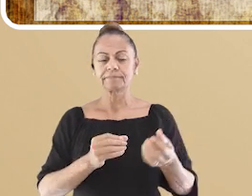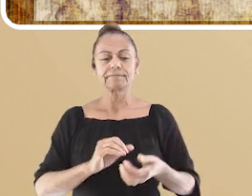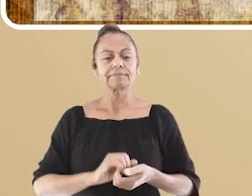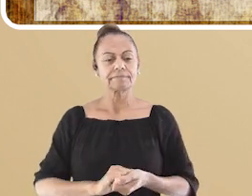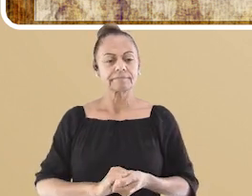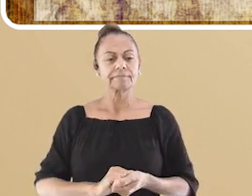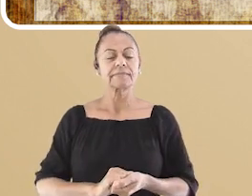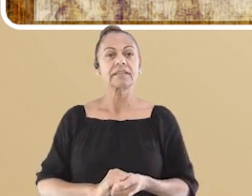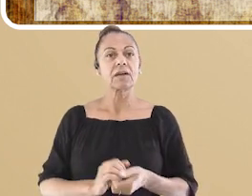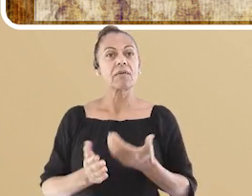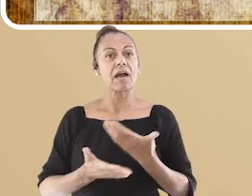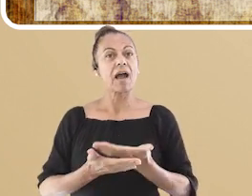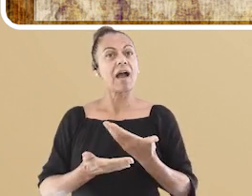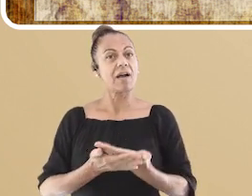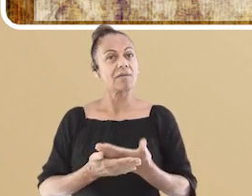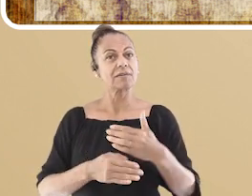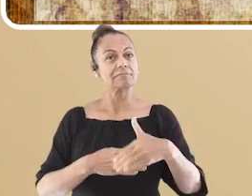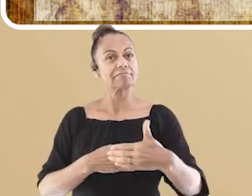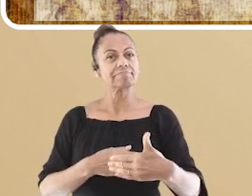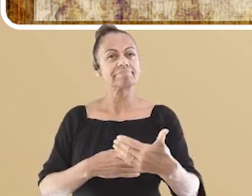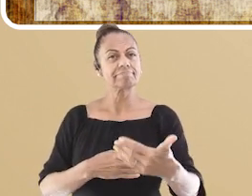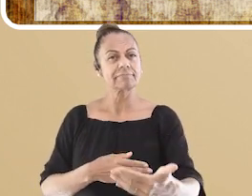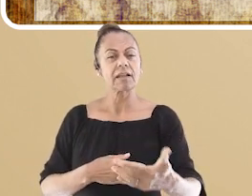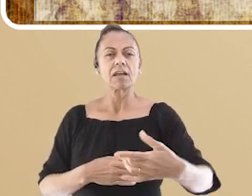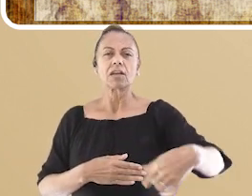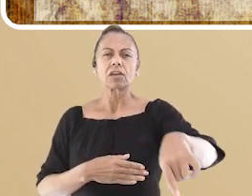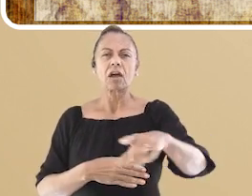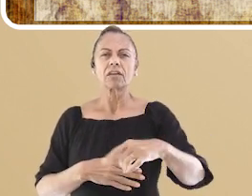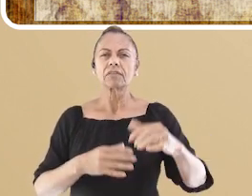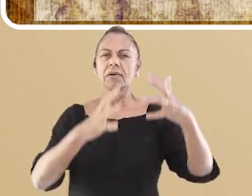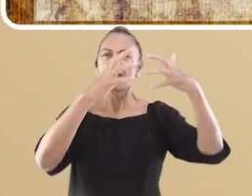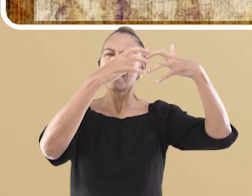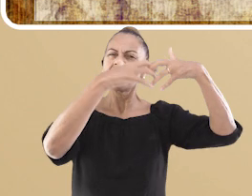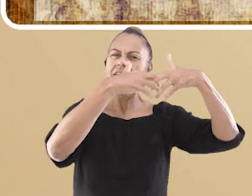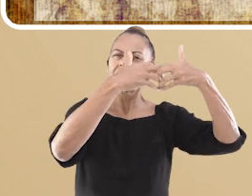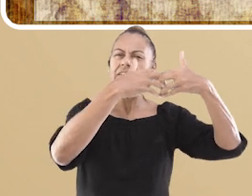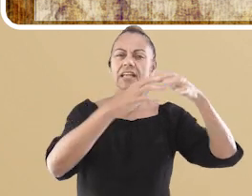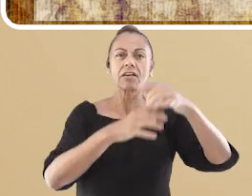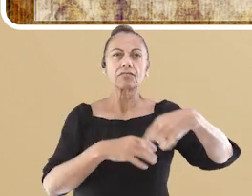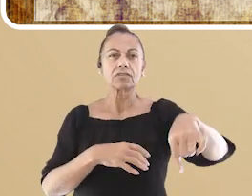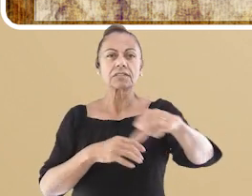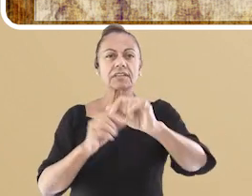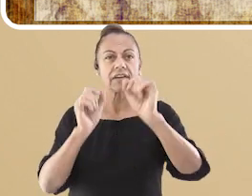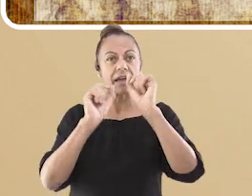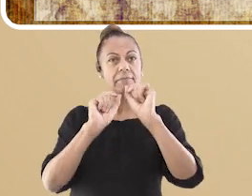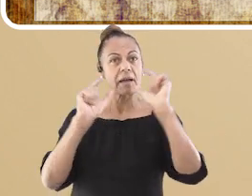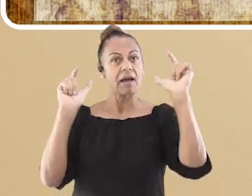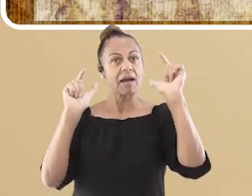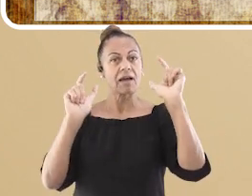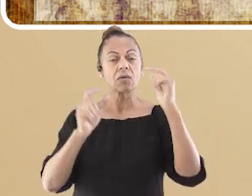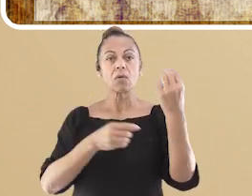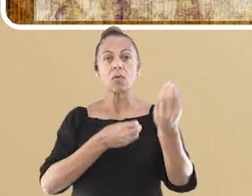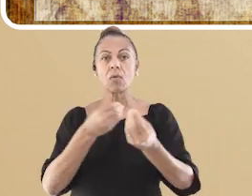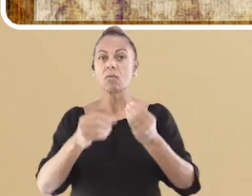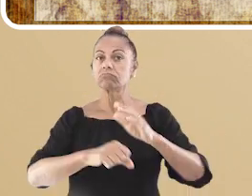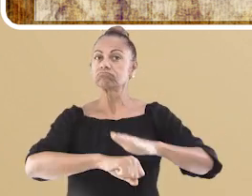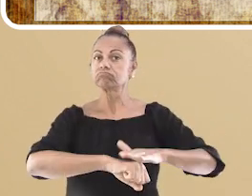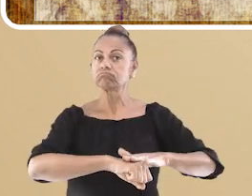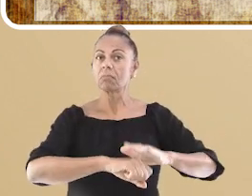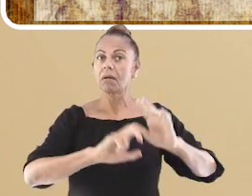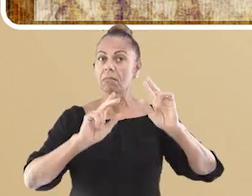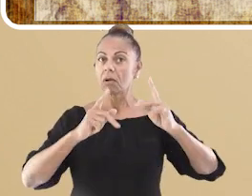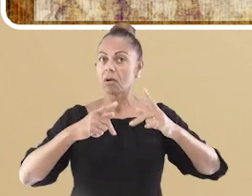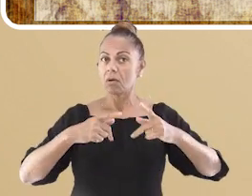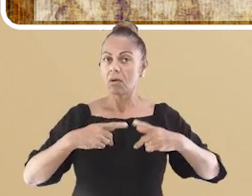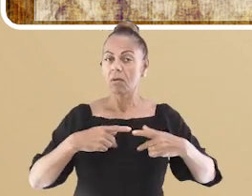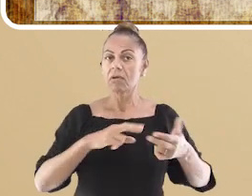essas perguntas e ainda acrescentar uma reflexão de despertar você da sua responsabilidade de decidir